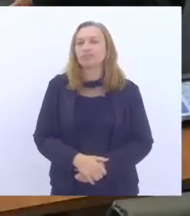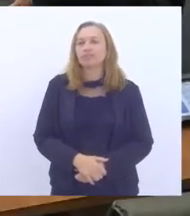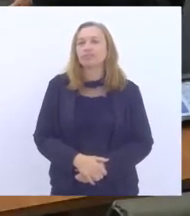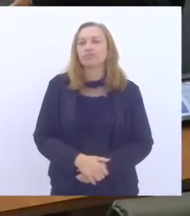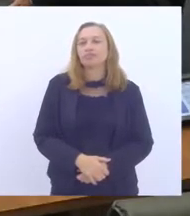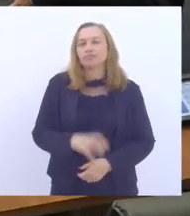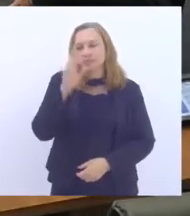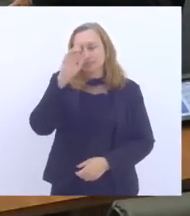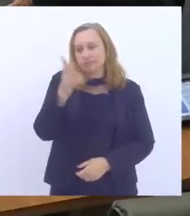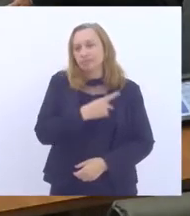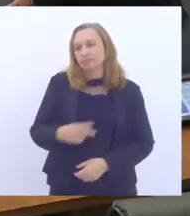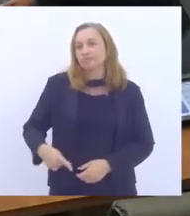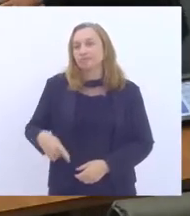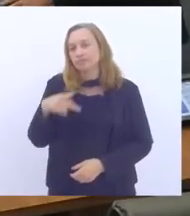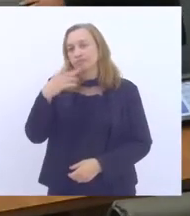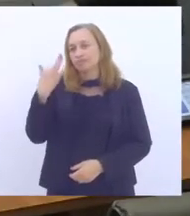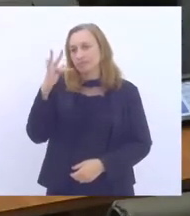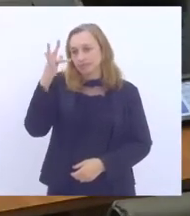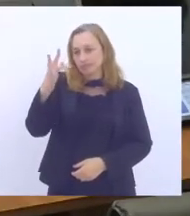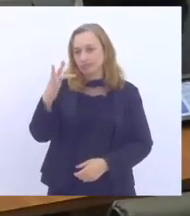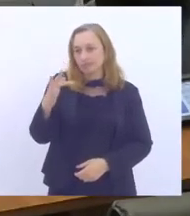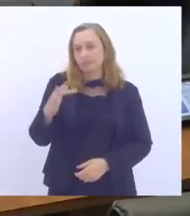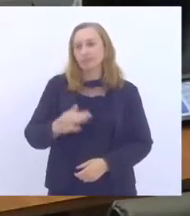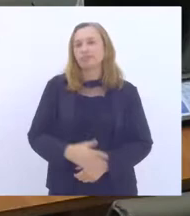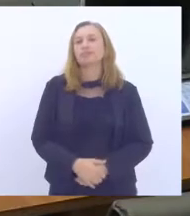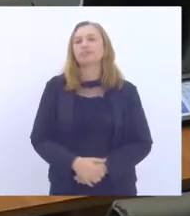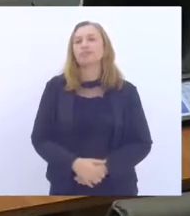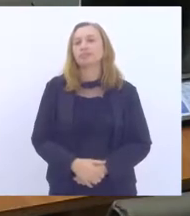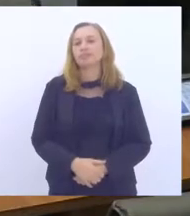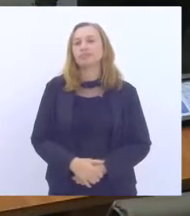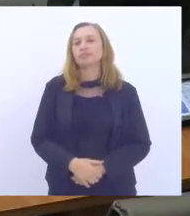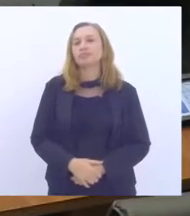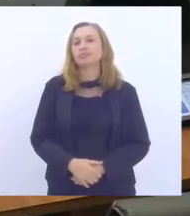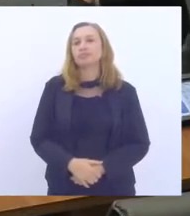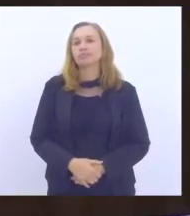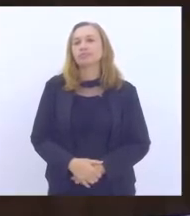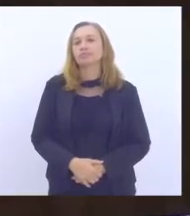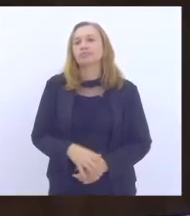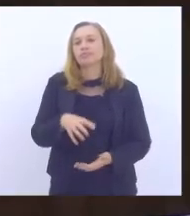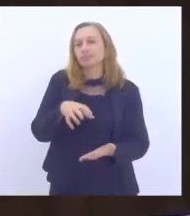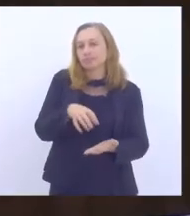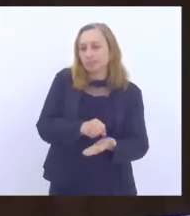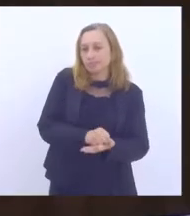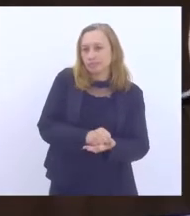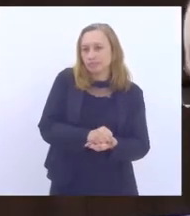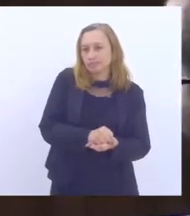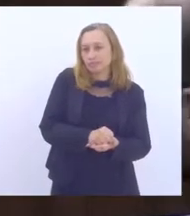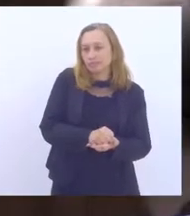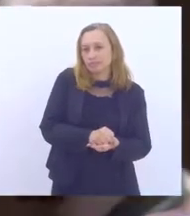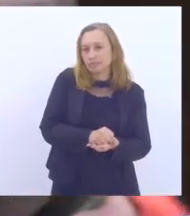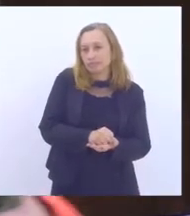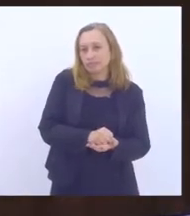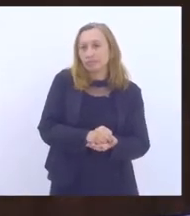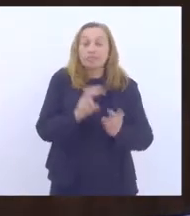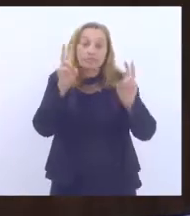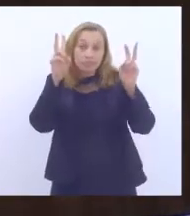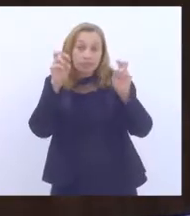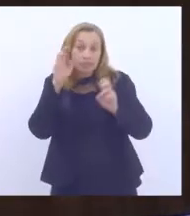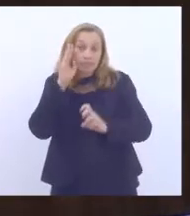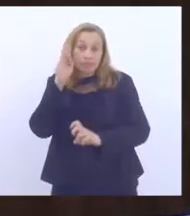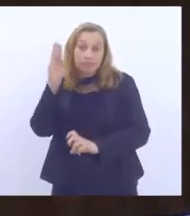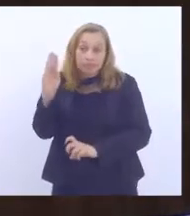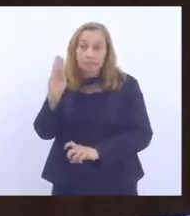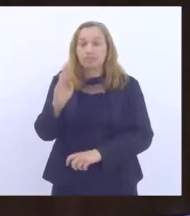o seu presente eu serei breve vou até a falar que eu do microfone já parte é só para registrar é que esse é um tema